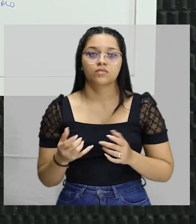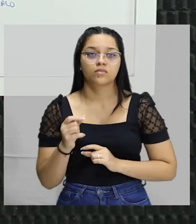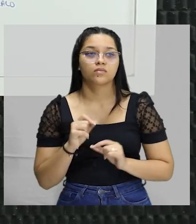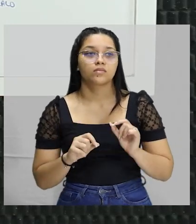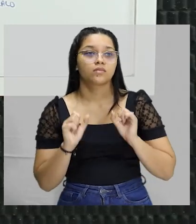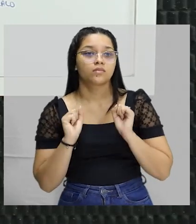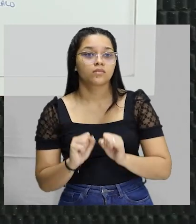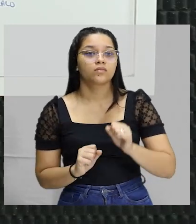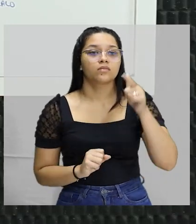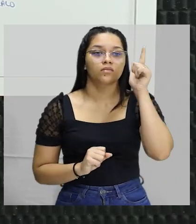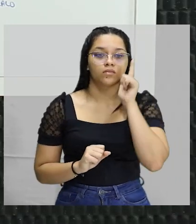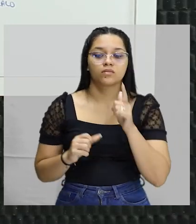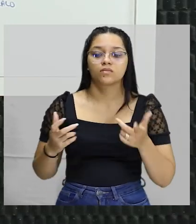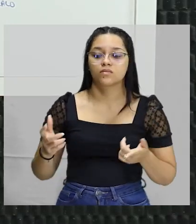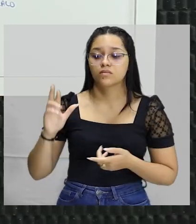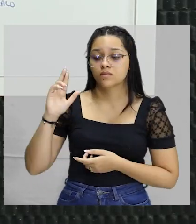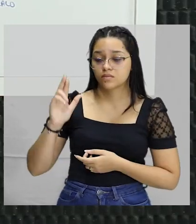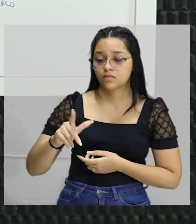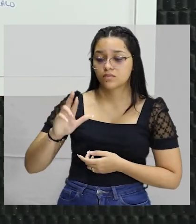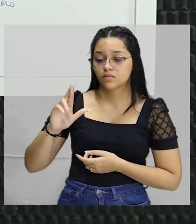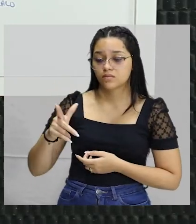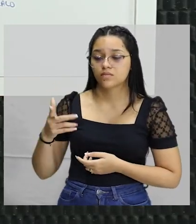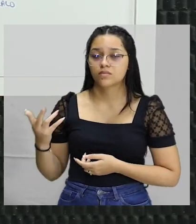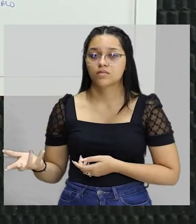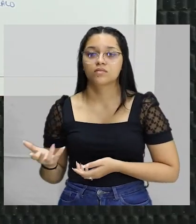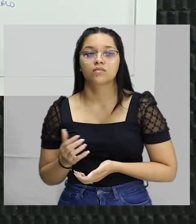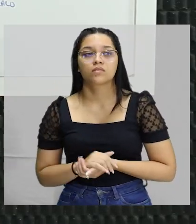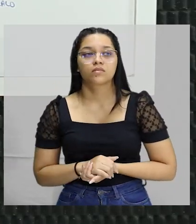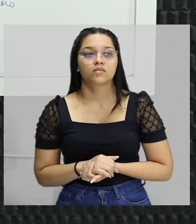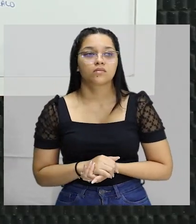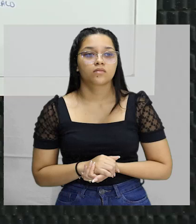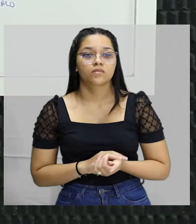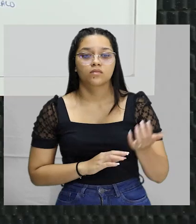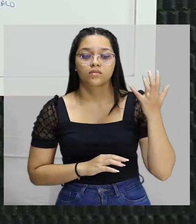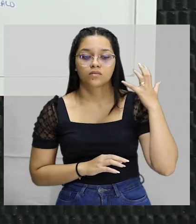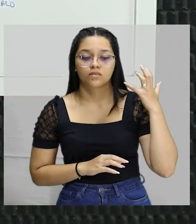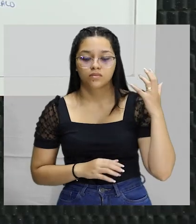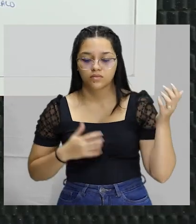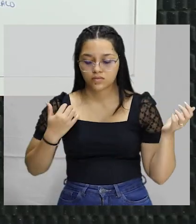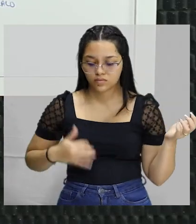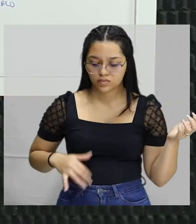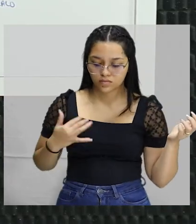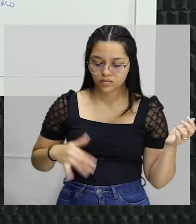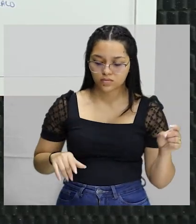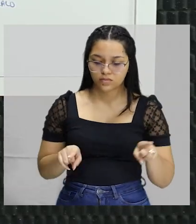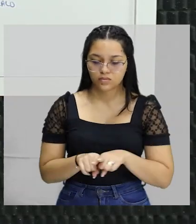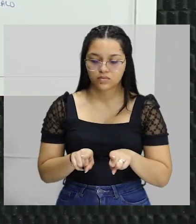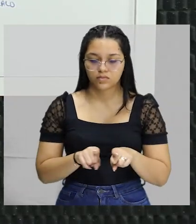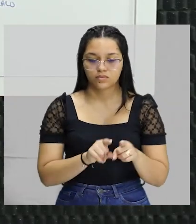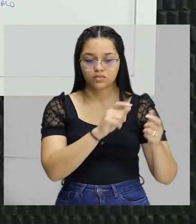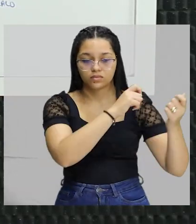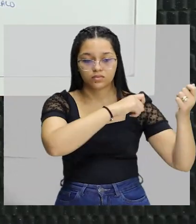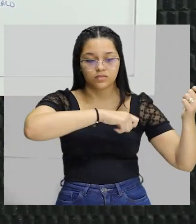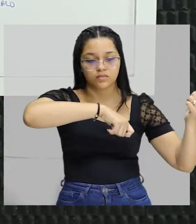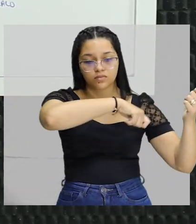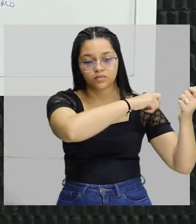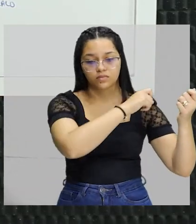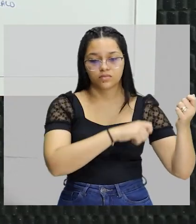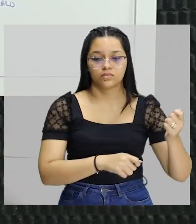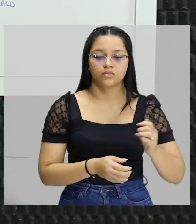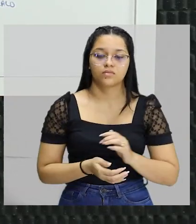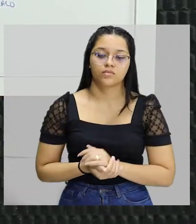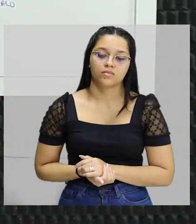gente consegue diferenciar o som do violão com o som do violino,